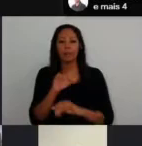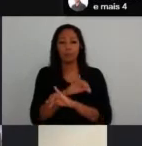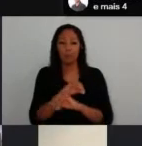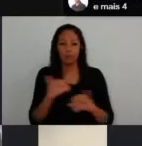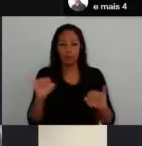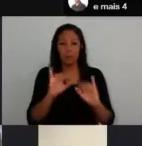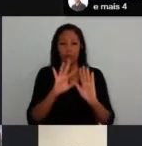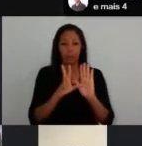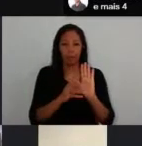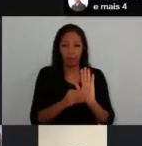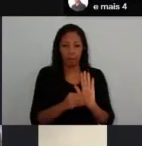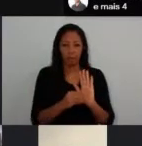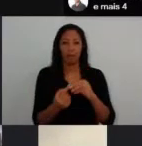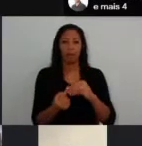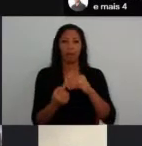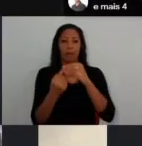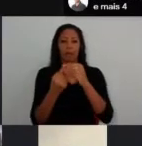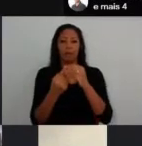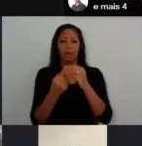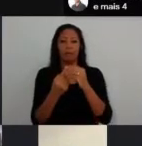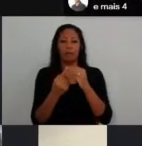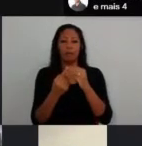foram colocadas em única votação.